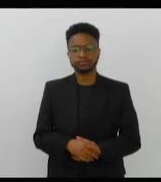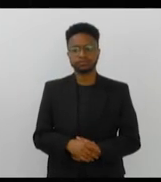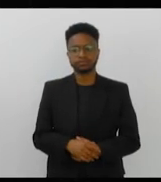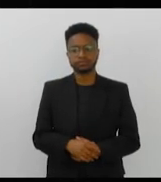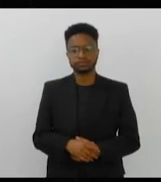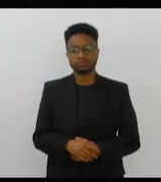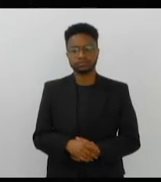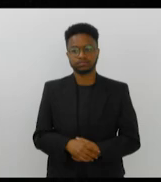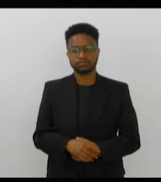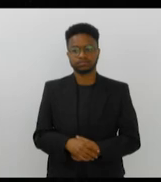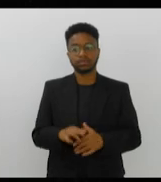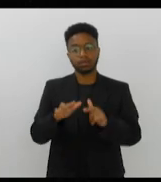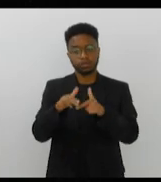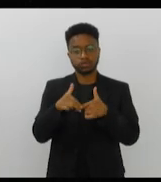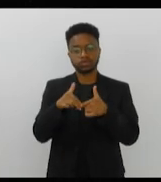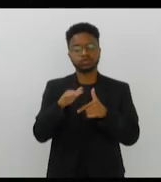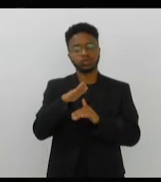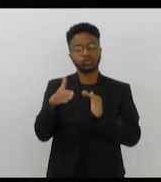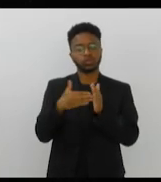Ai, e é por isso que é tudo para Ele.